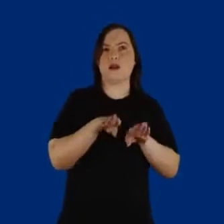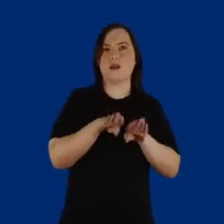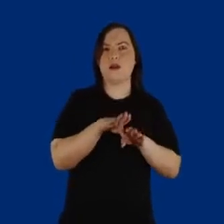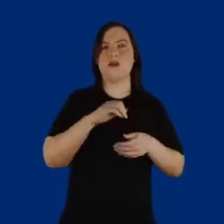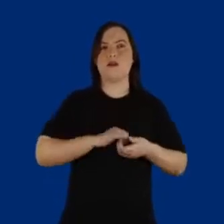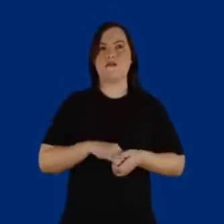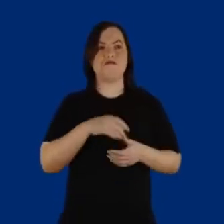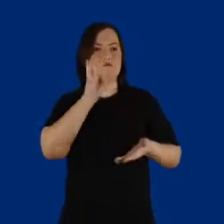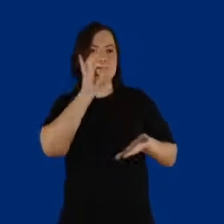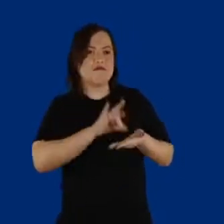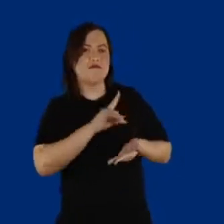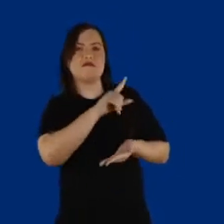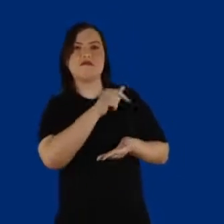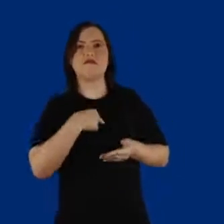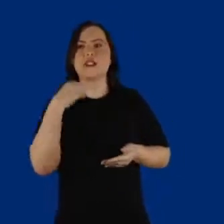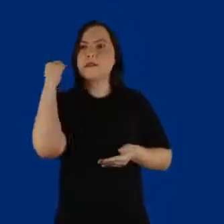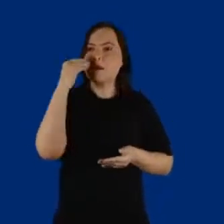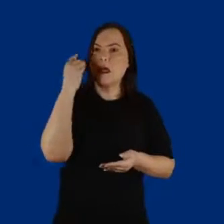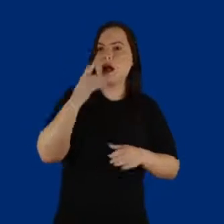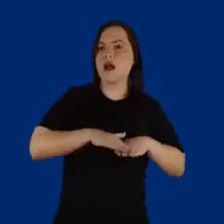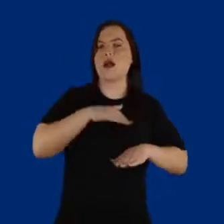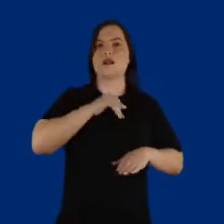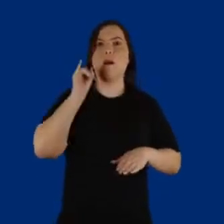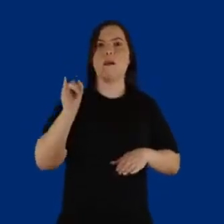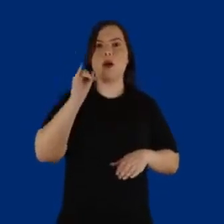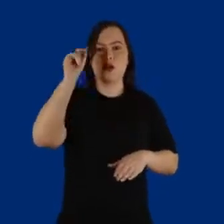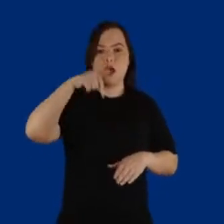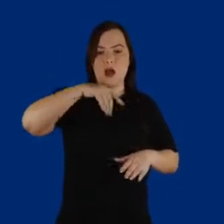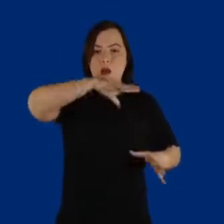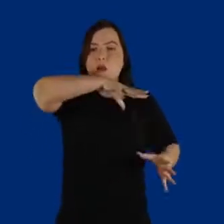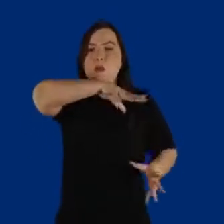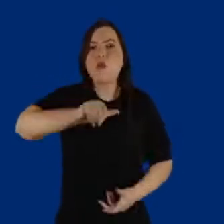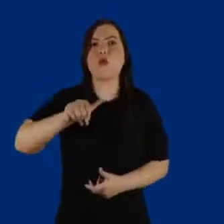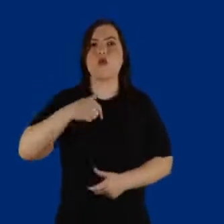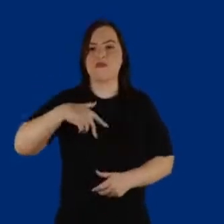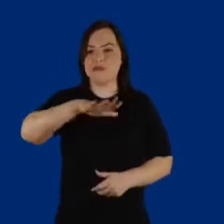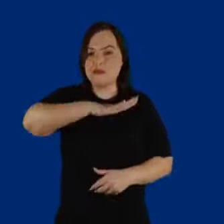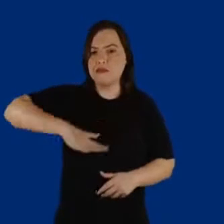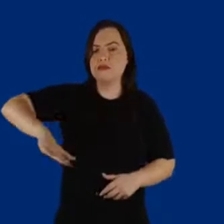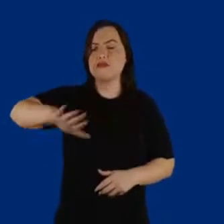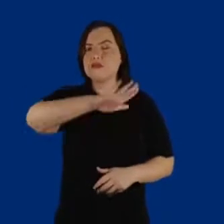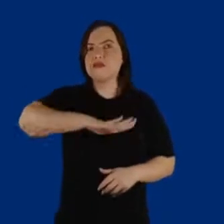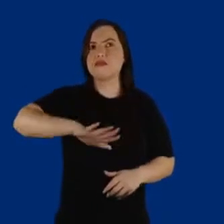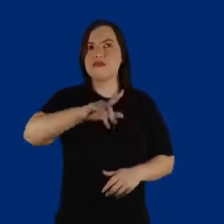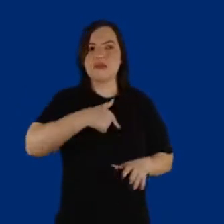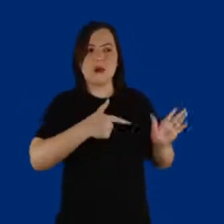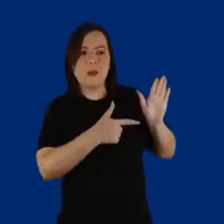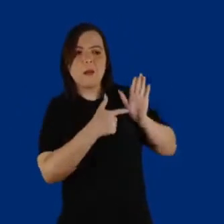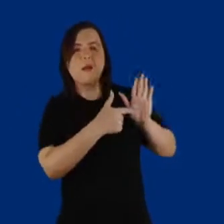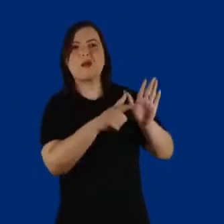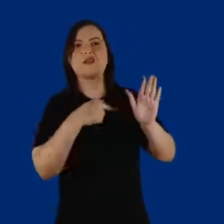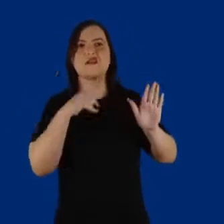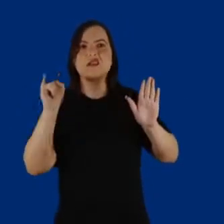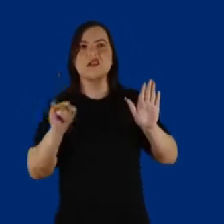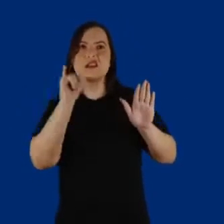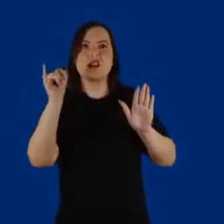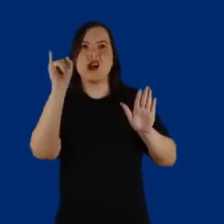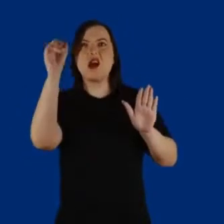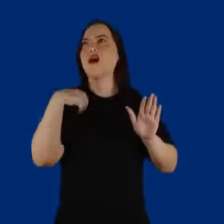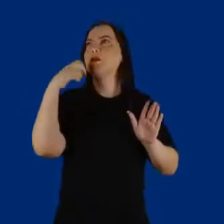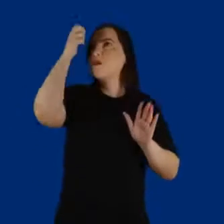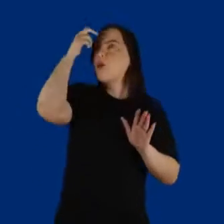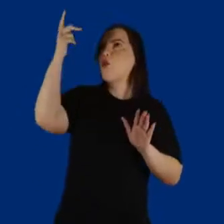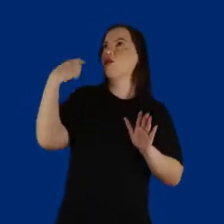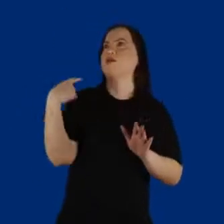é realmente das experiências mais importantes no mundo nesse campo de mostrar a importância da cultura na